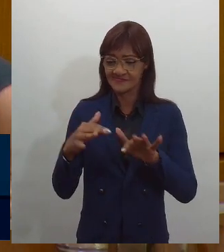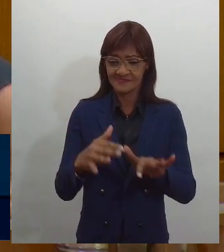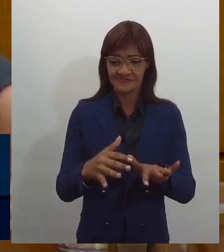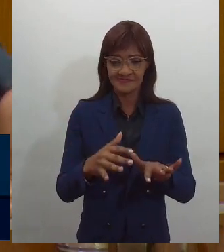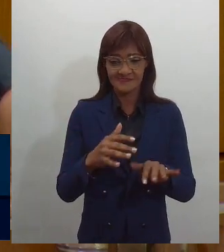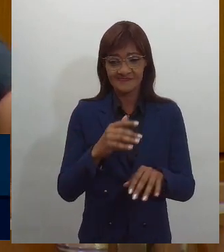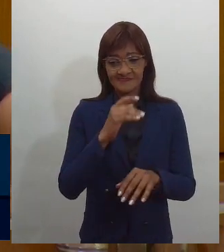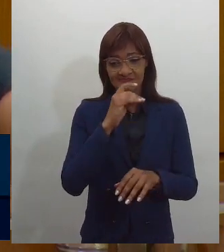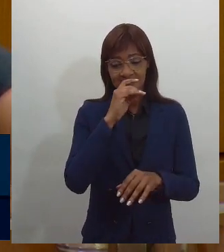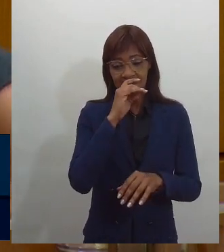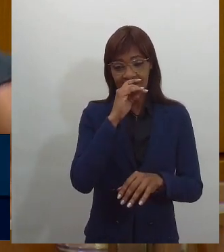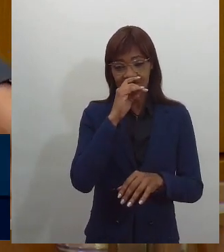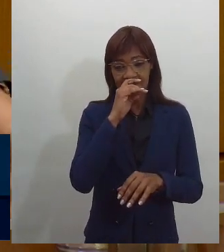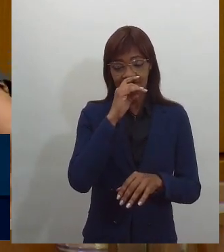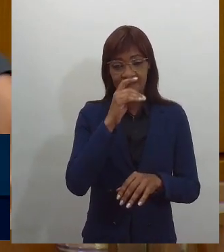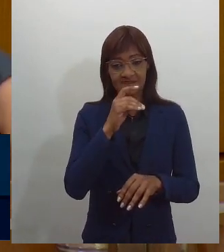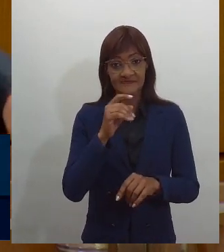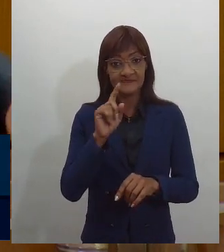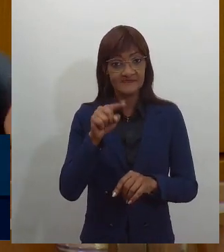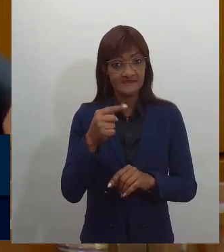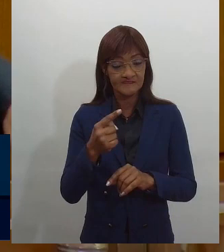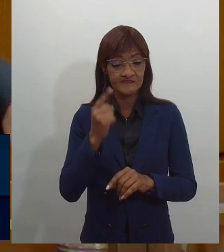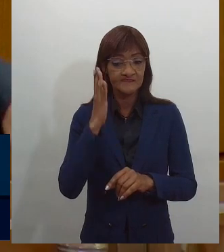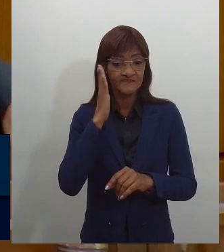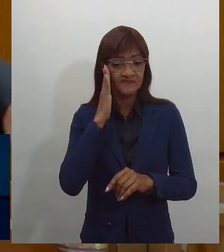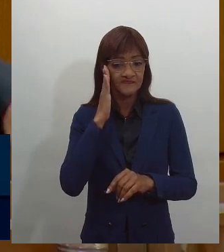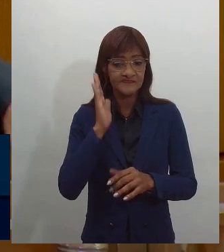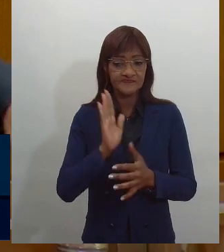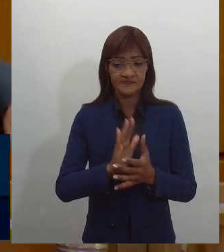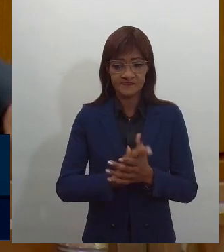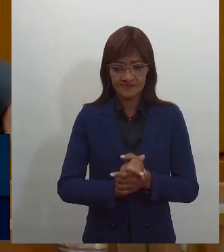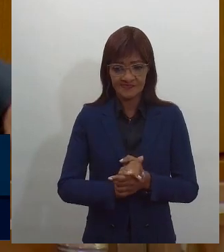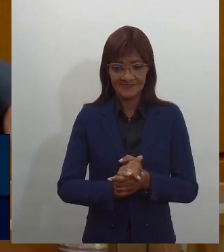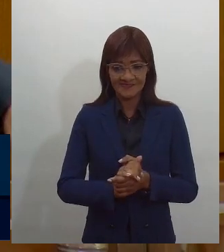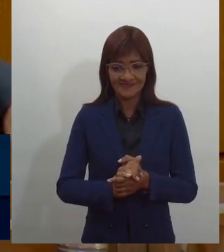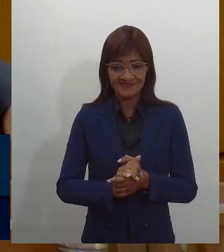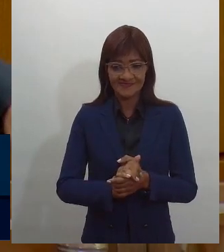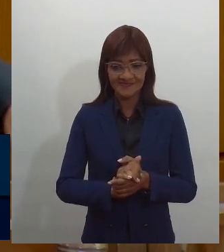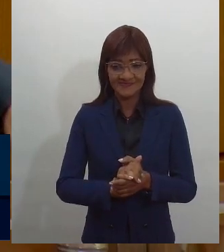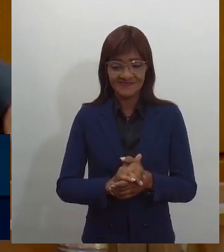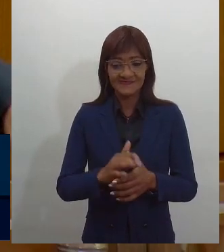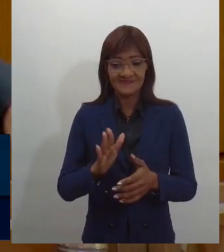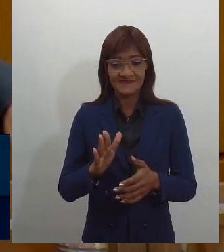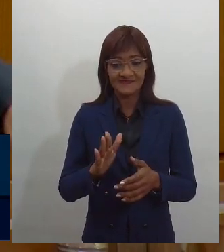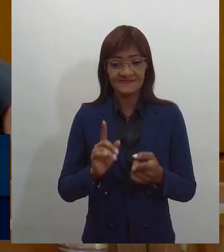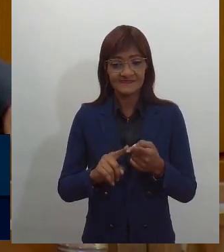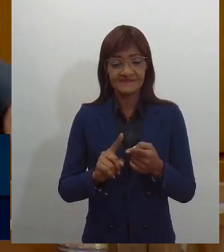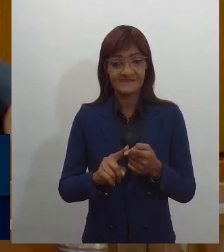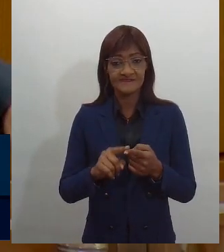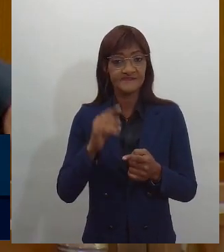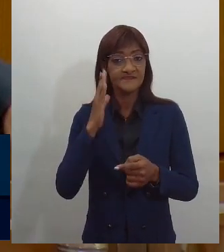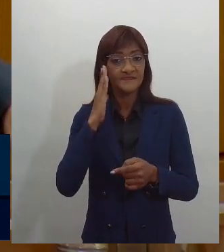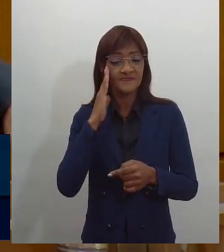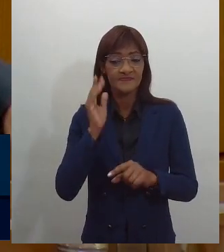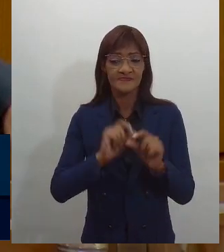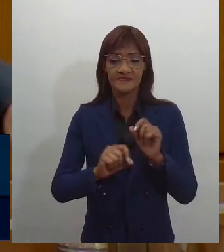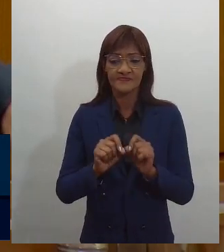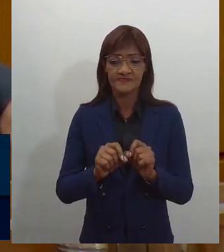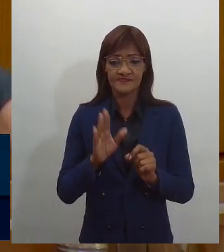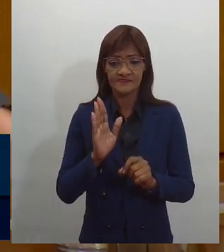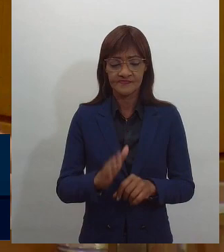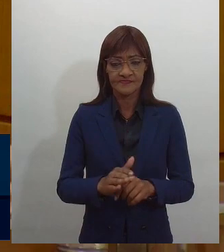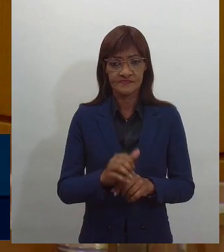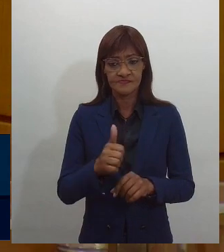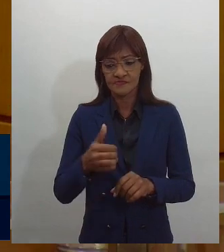entender, Carminha, né, vi algumas faixas da deputada lá, inclusive, né, fui entender, já são 65 anos de tradição, né, e